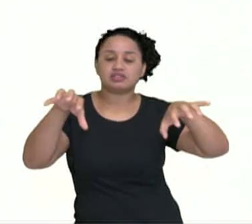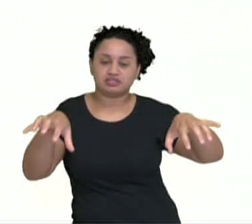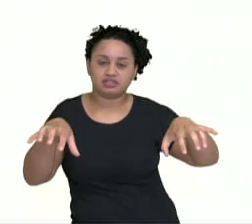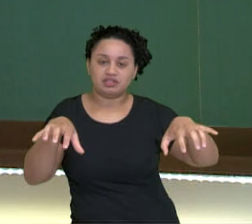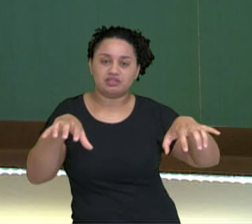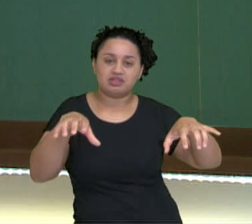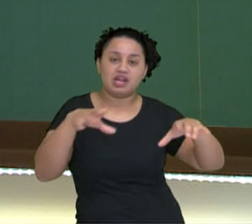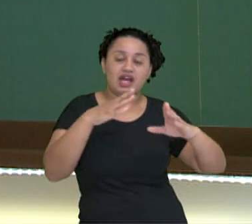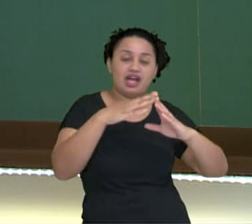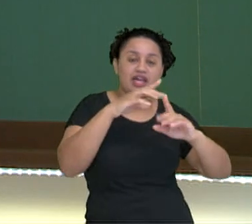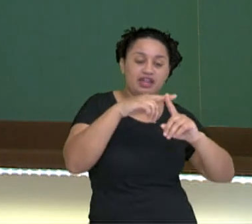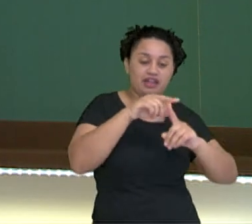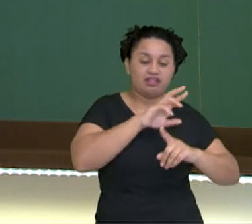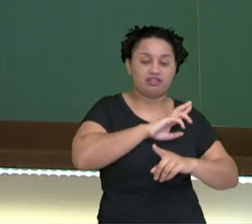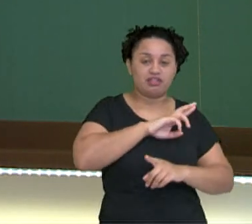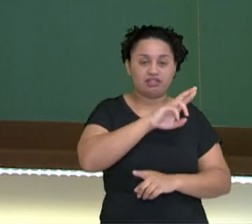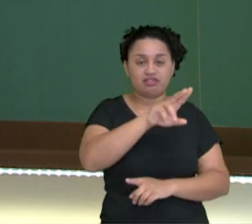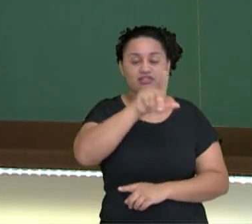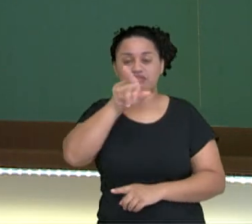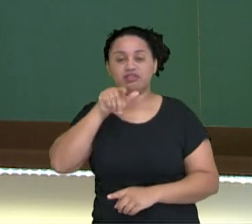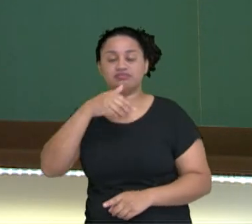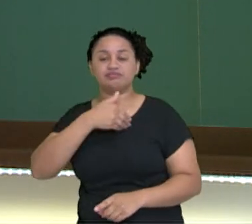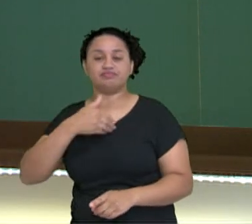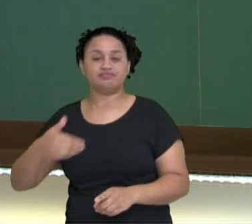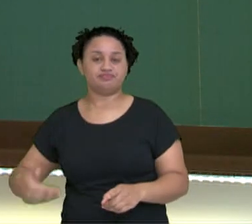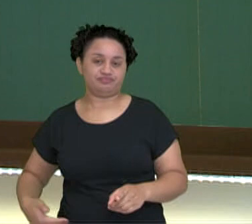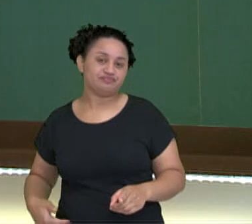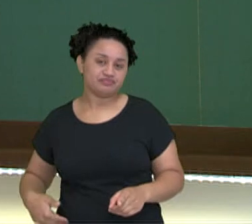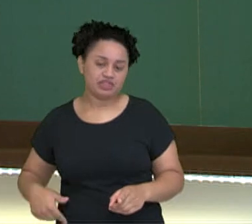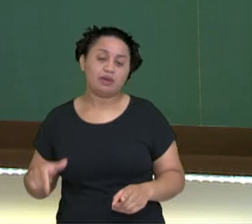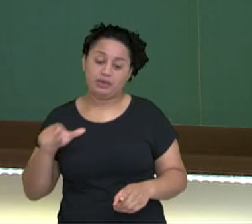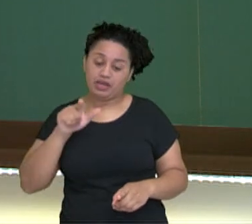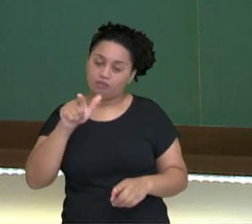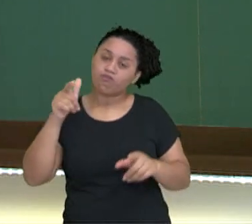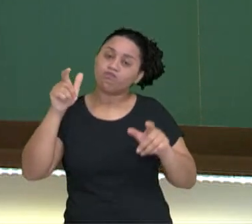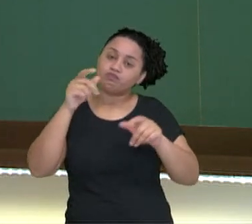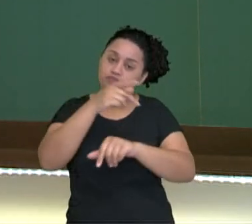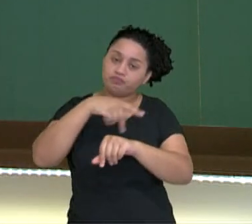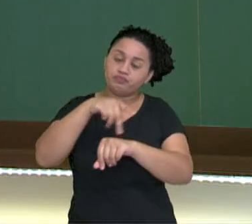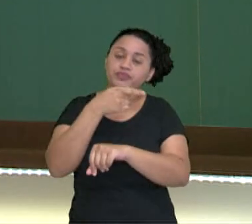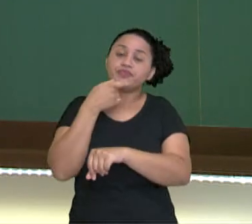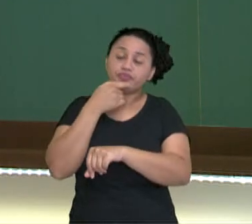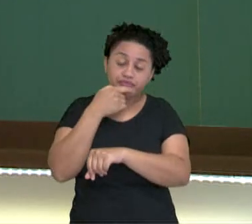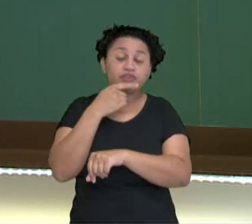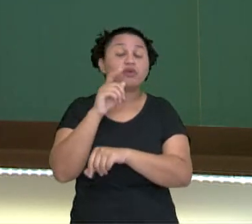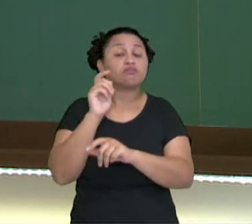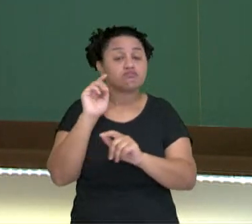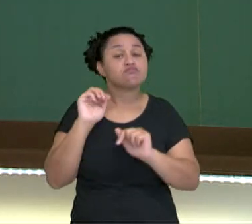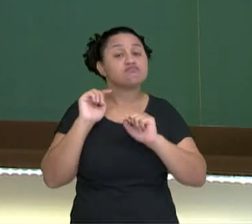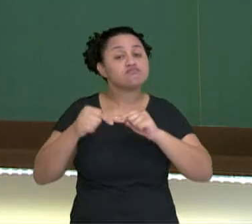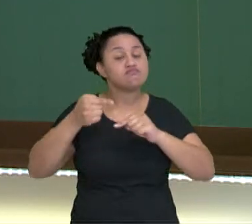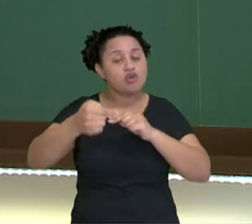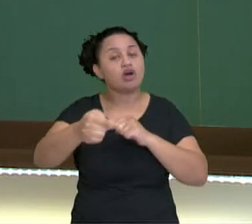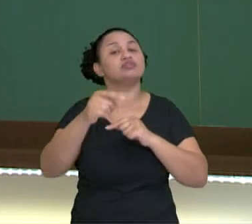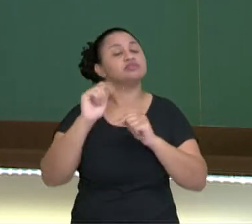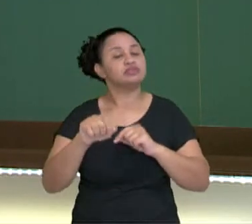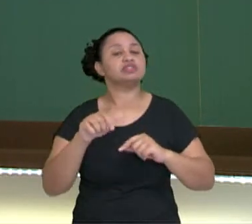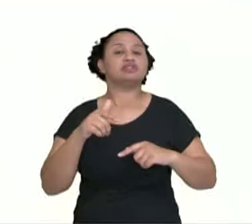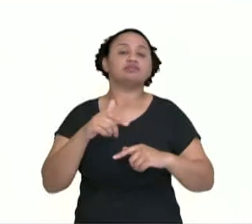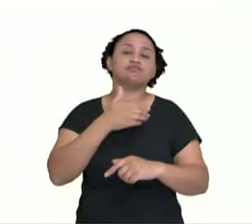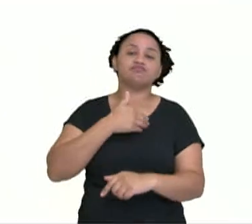seja, a defesa de um Estado laico dentro da Inglaterra. Bom, será que